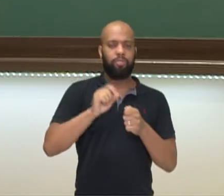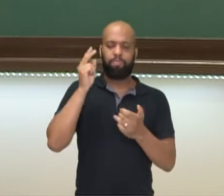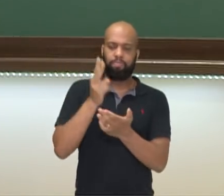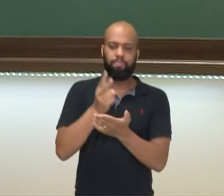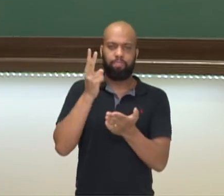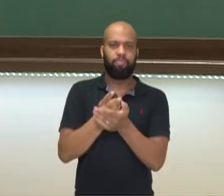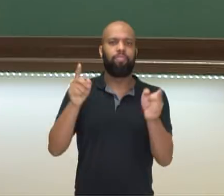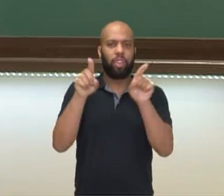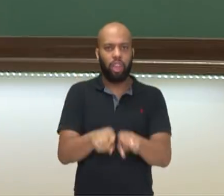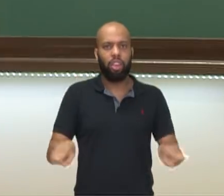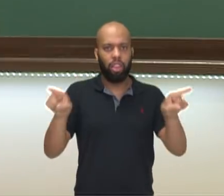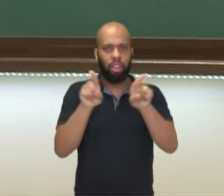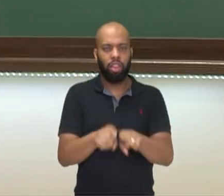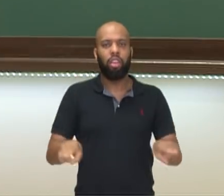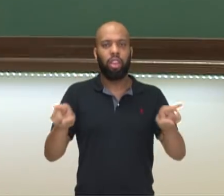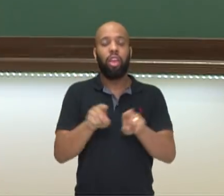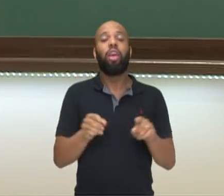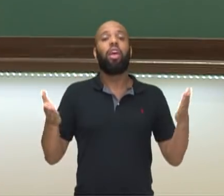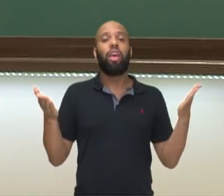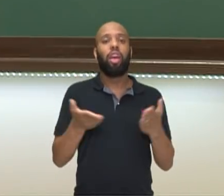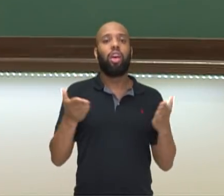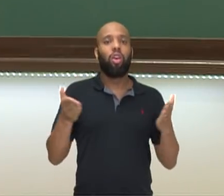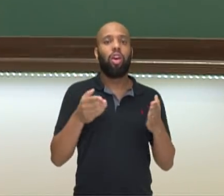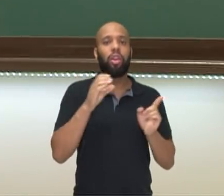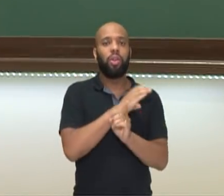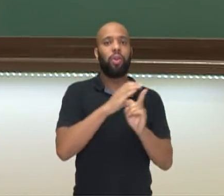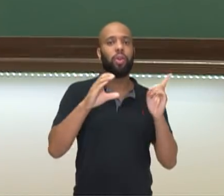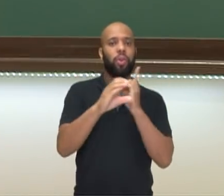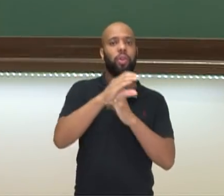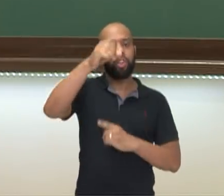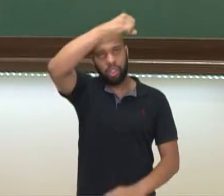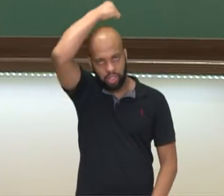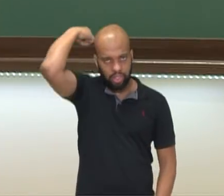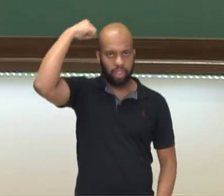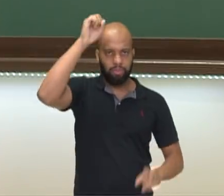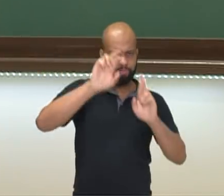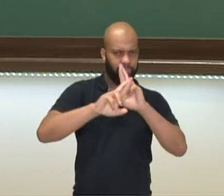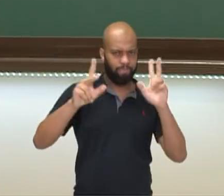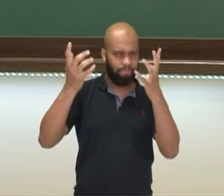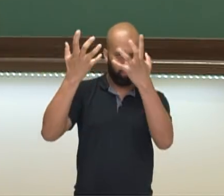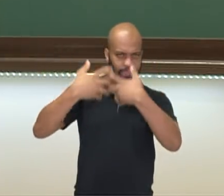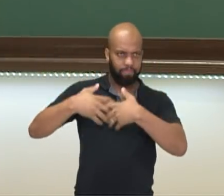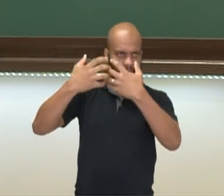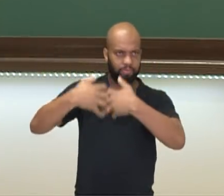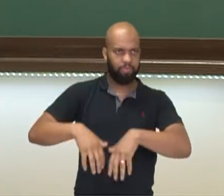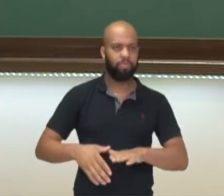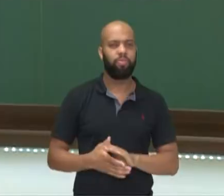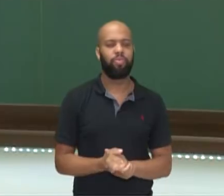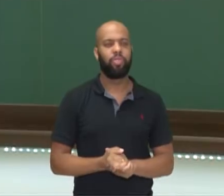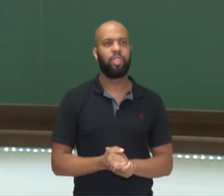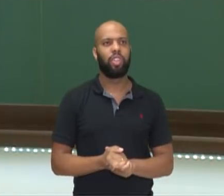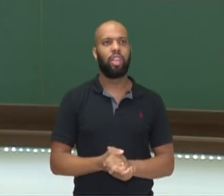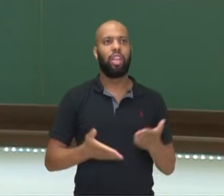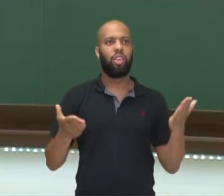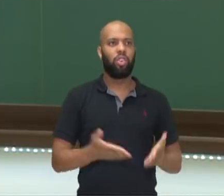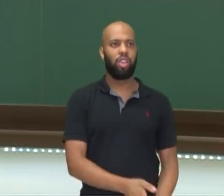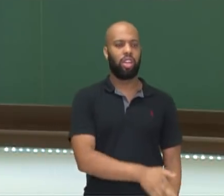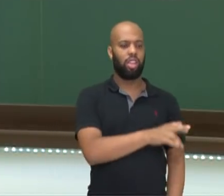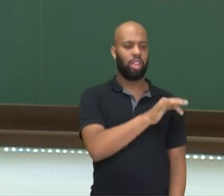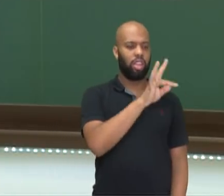coisa repetitiva, e um ritual sagrado? Você sabe? Vamos refletir sobre isso? Então vamos lá. Ritos